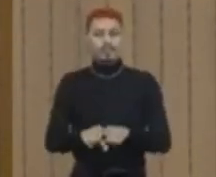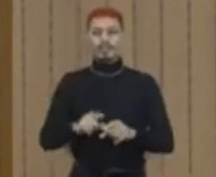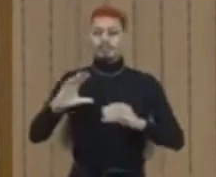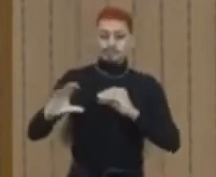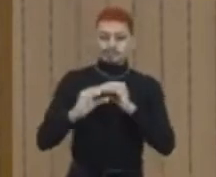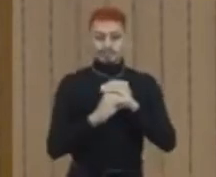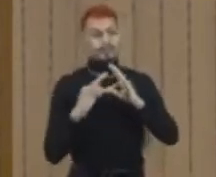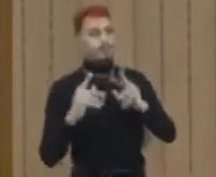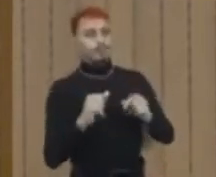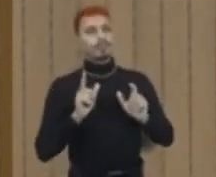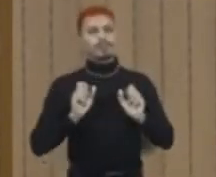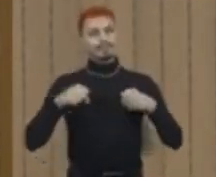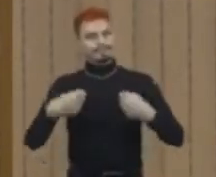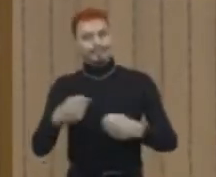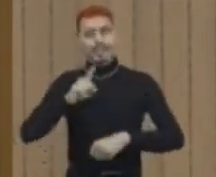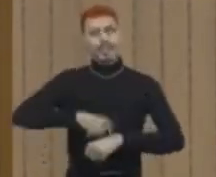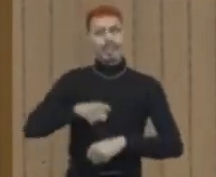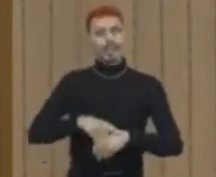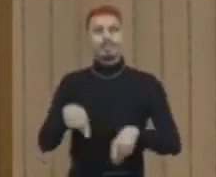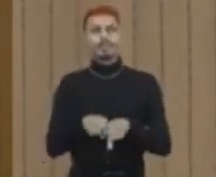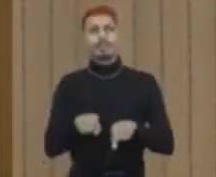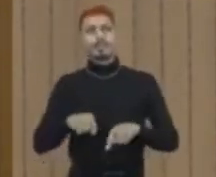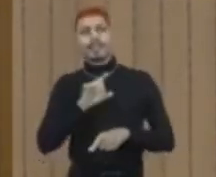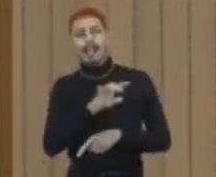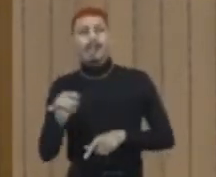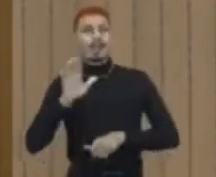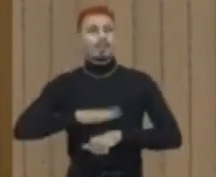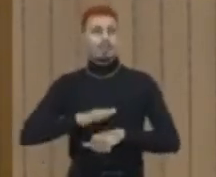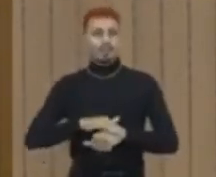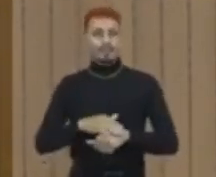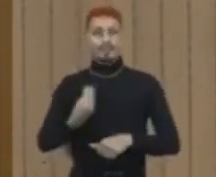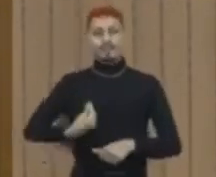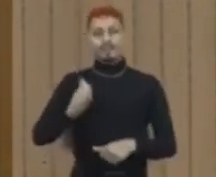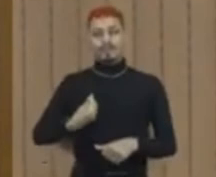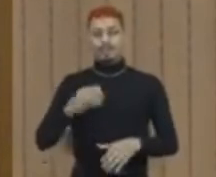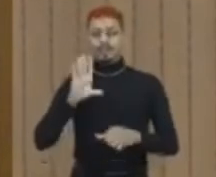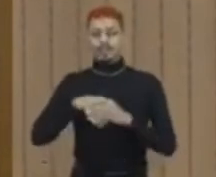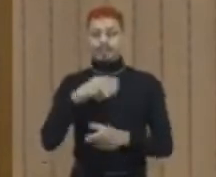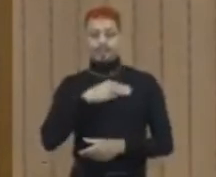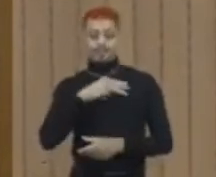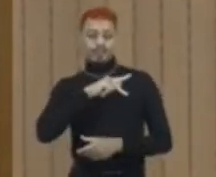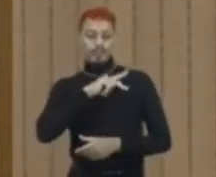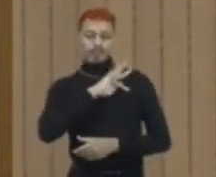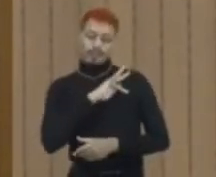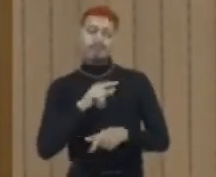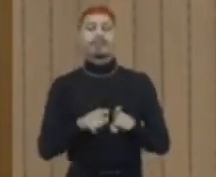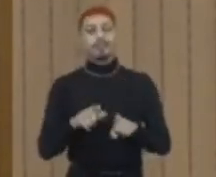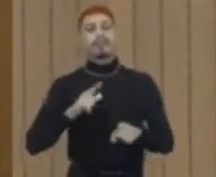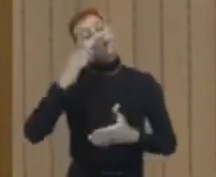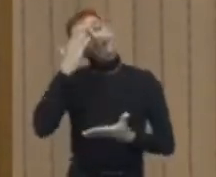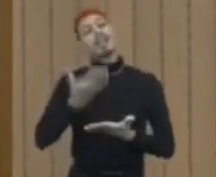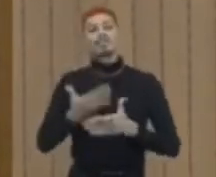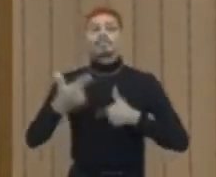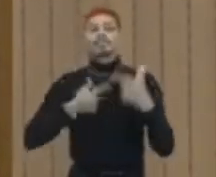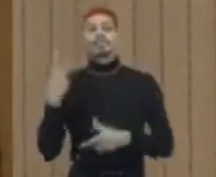colaboradores em geral, cada um que pôde dedicar seu tempo e se dedica seu tempo à convivência no Ministério Público Federal e acredita exatamente no que